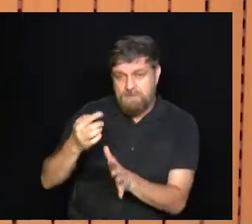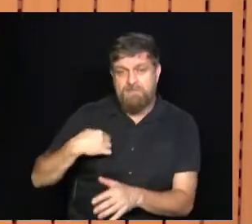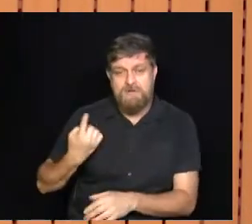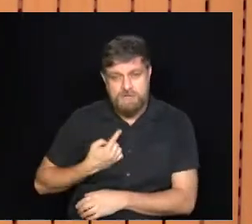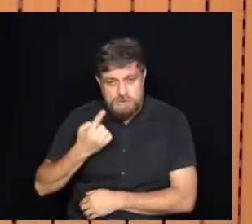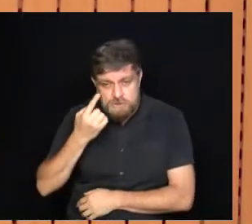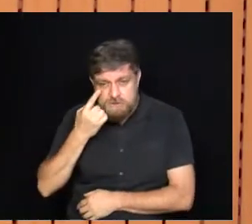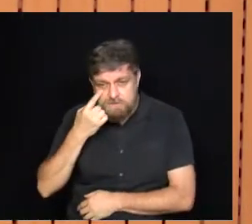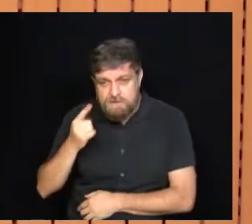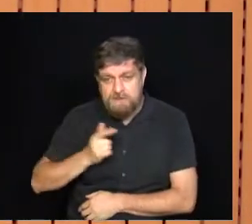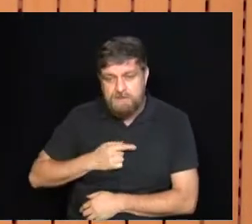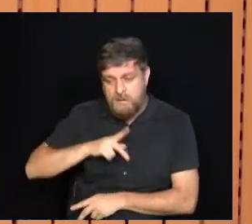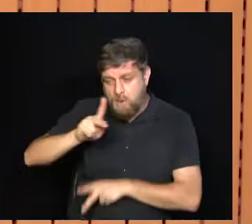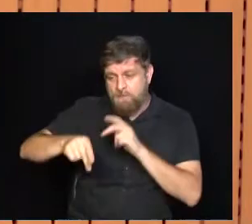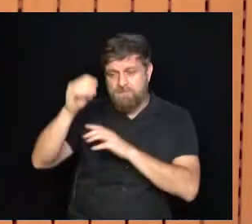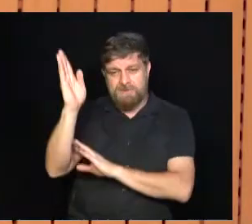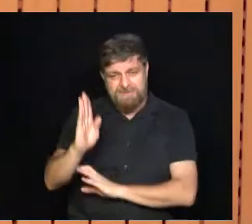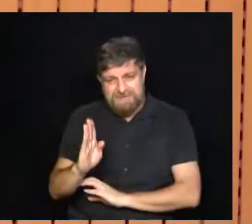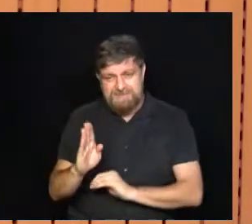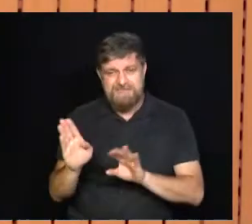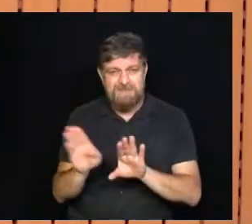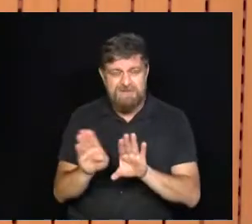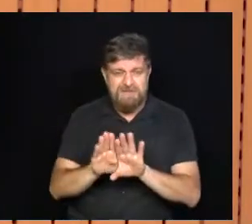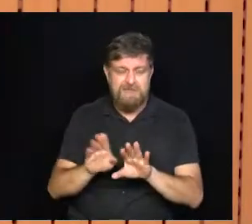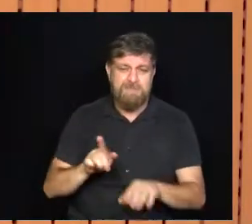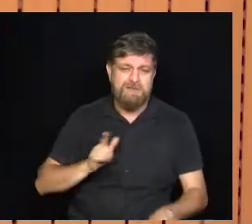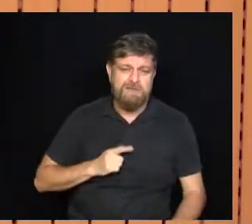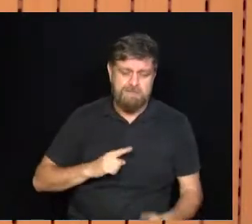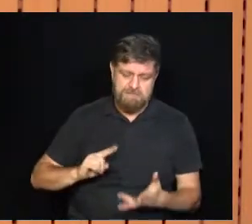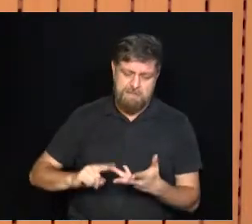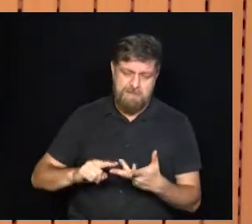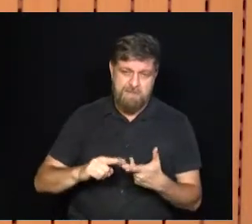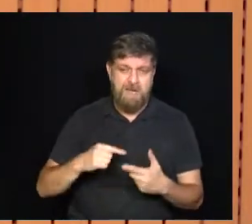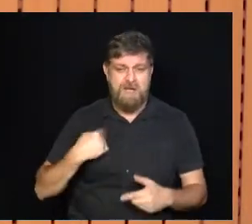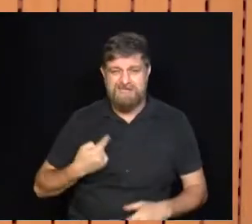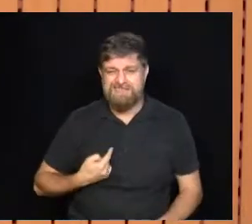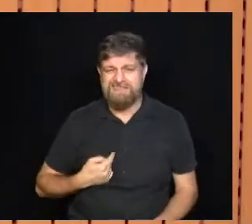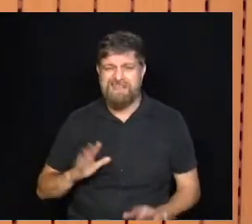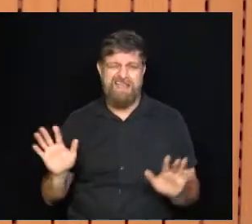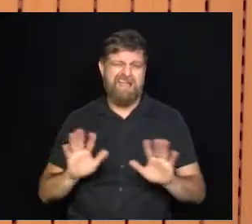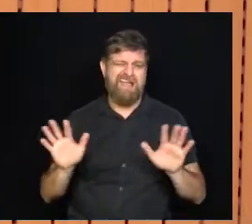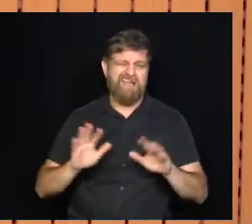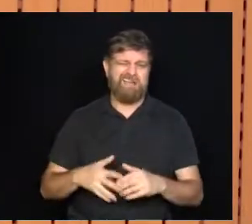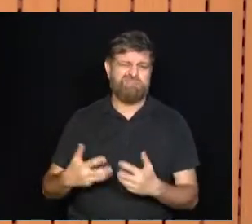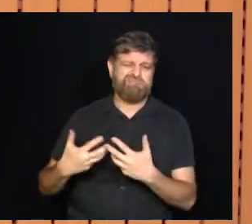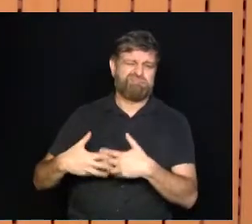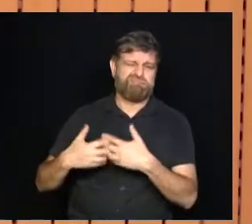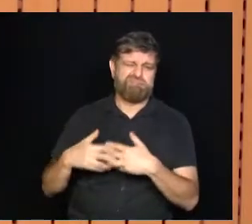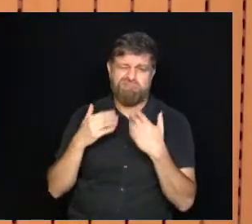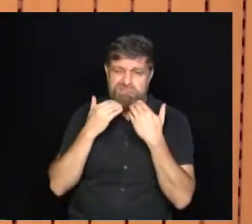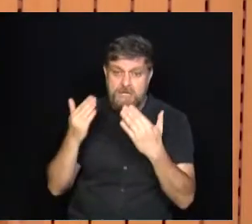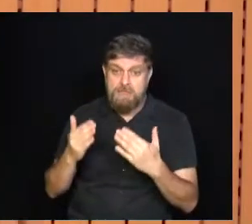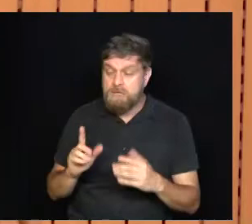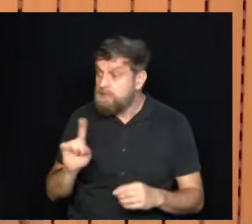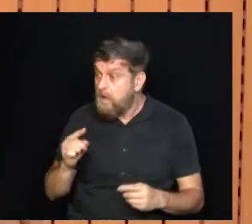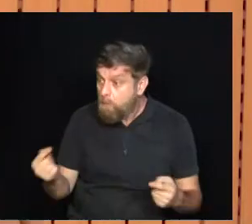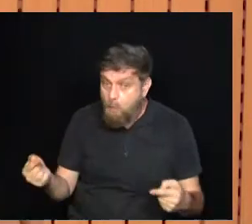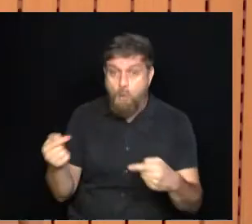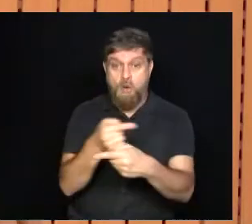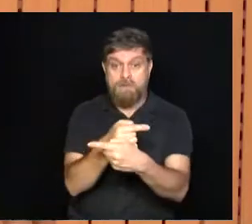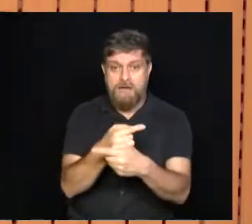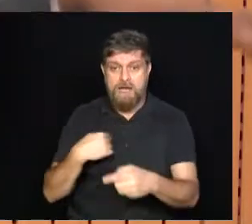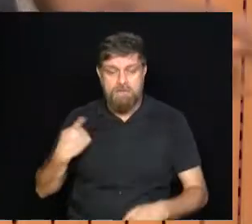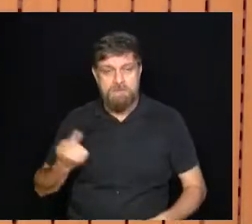né, os brasileiros, e até por vários motivos, a gente acaba, não vai adiantar. E é exatamente o contrário. A